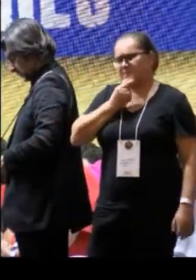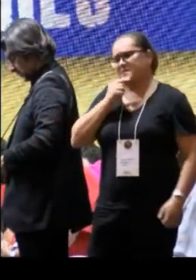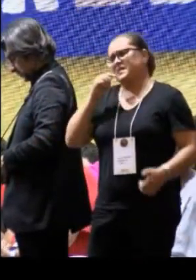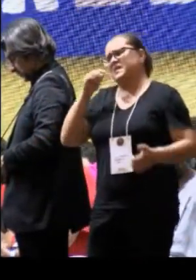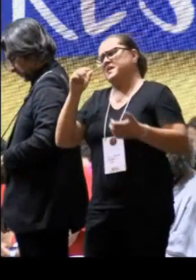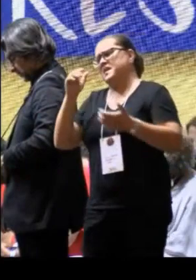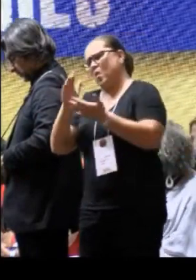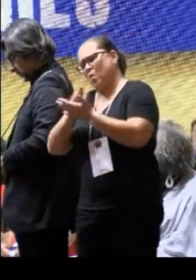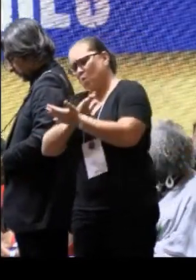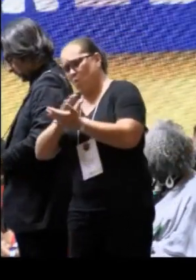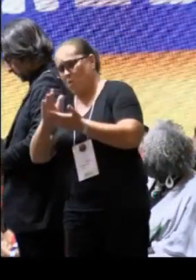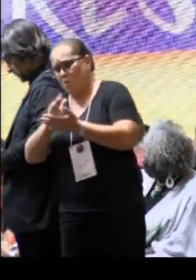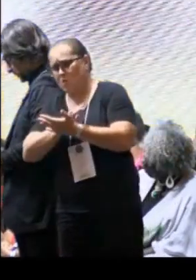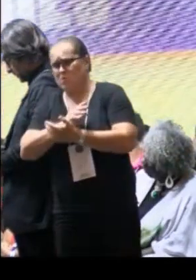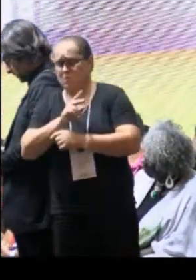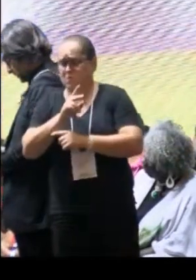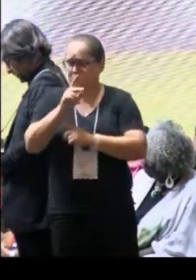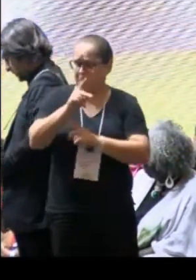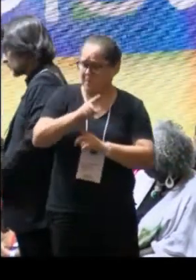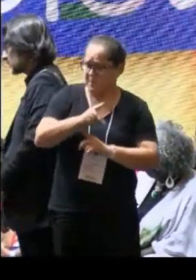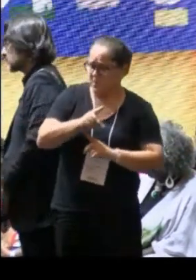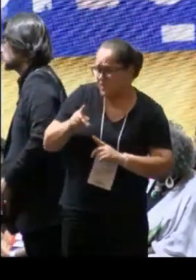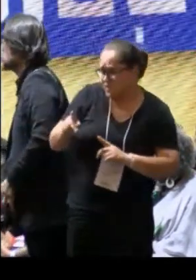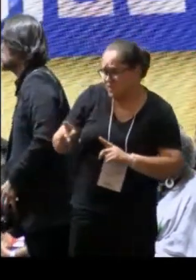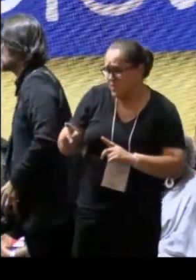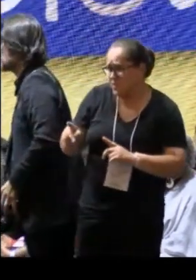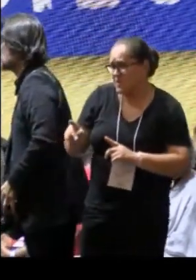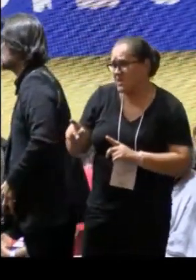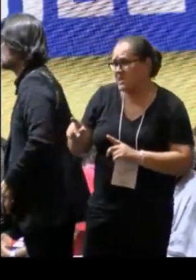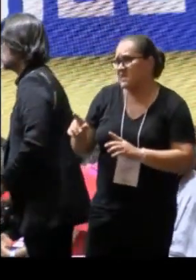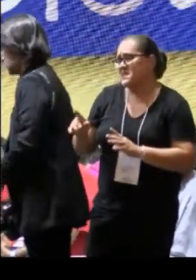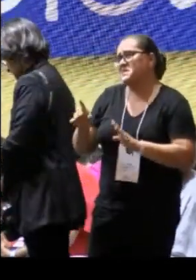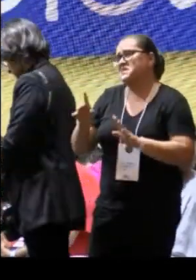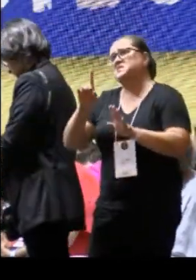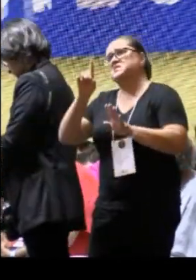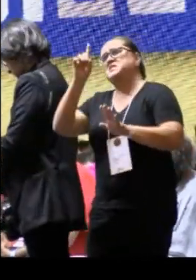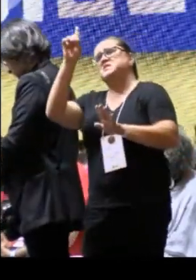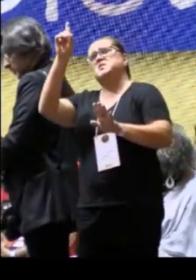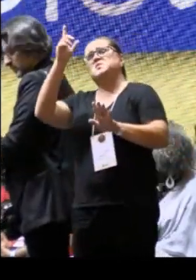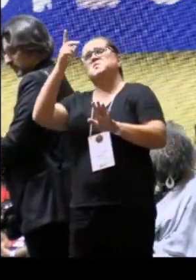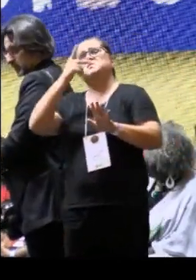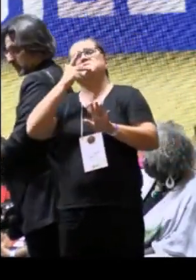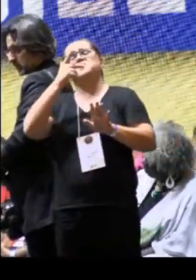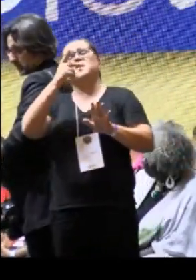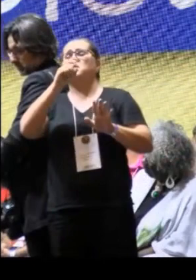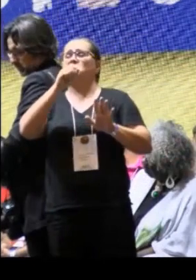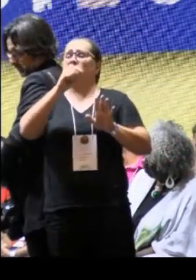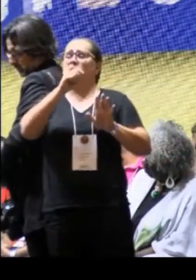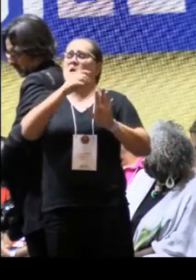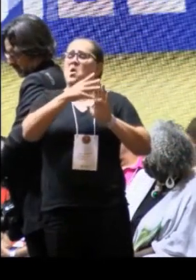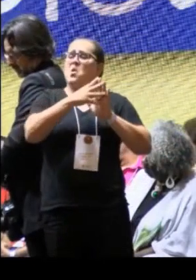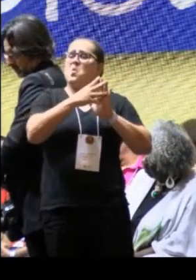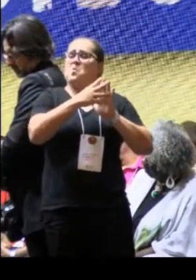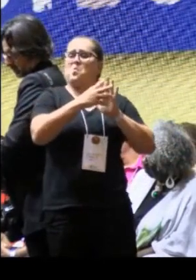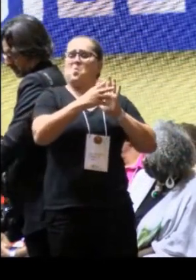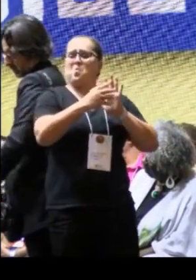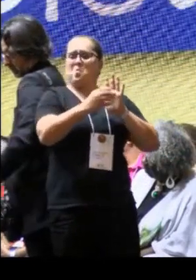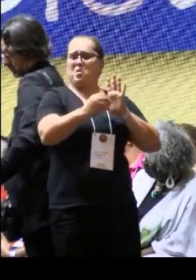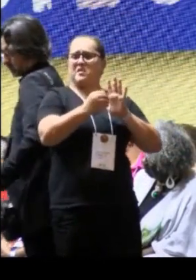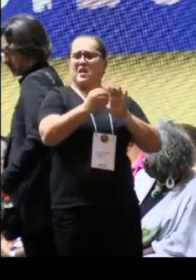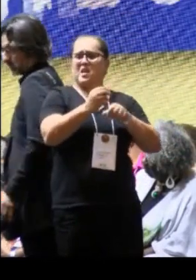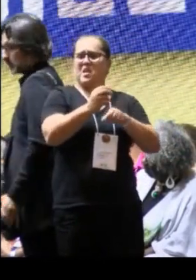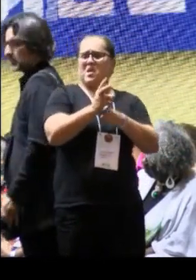alguns professores de Deus defendem um modelo suicida de austeridade